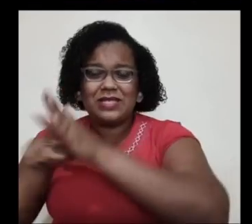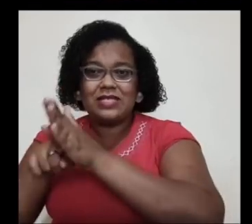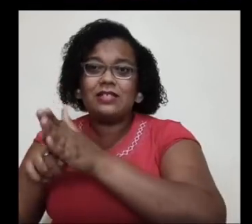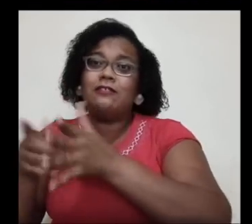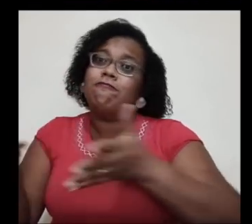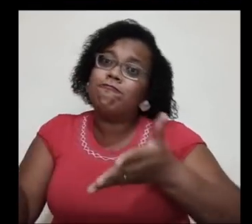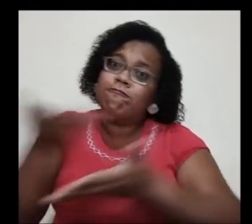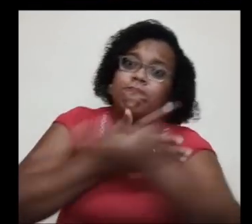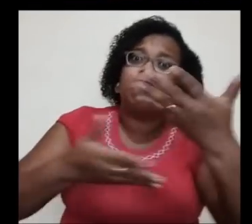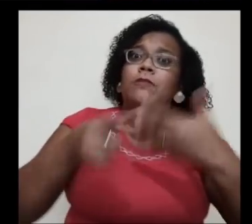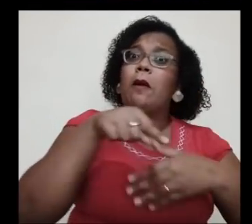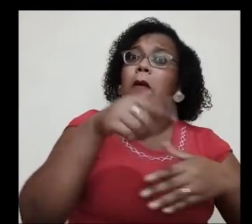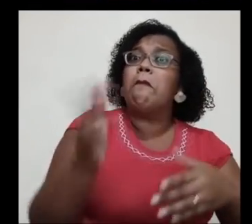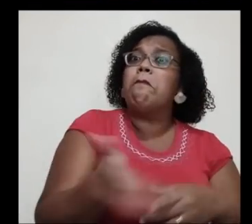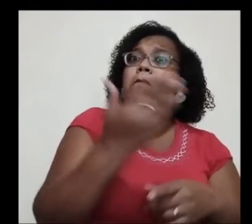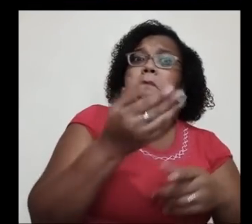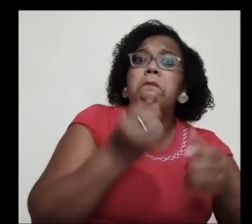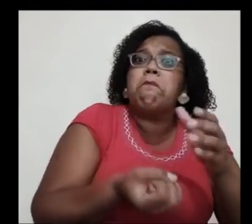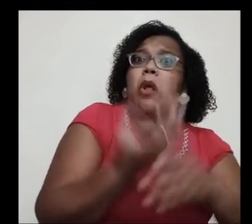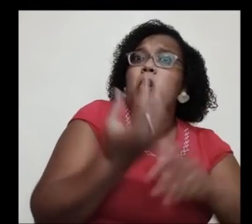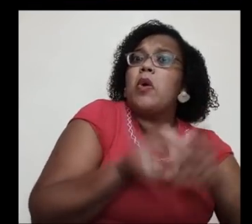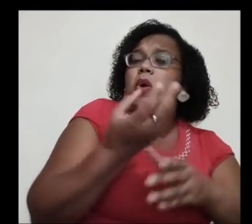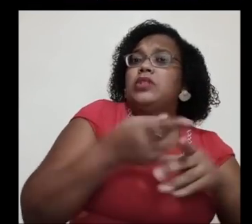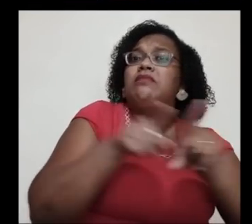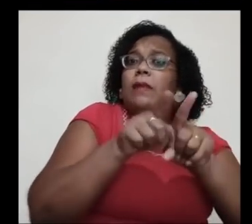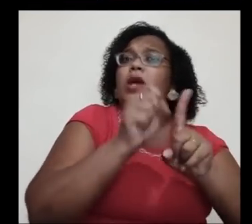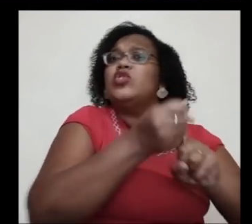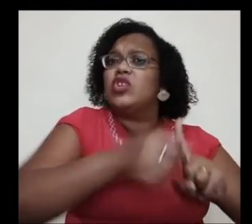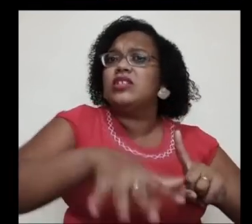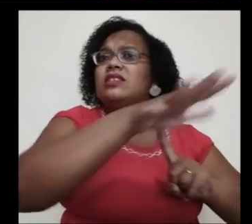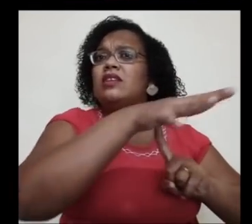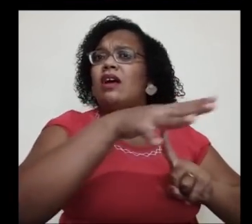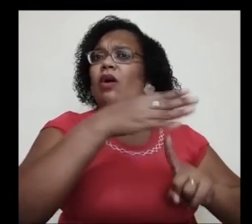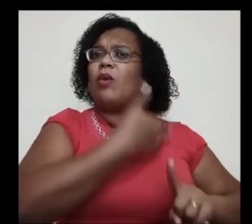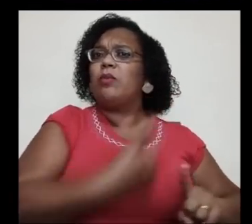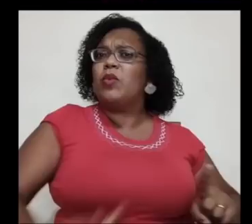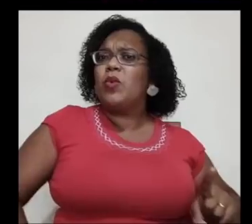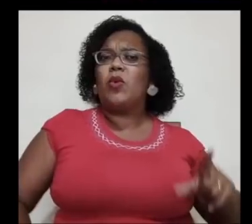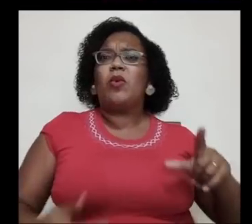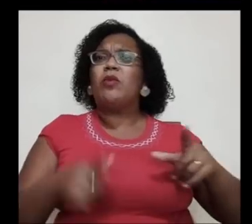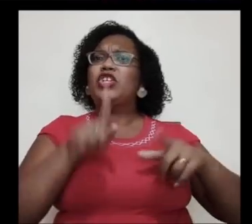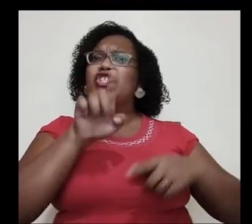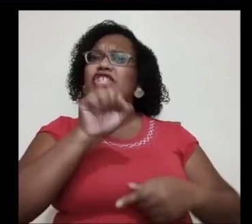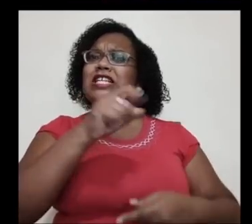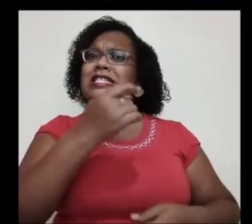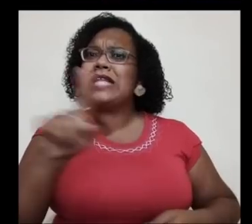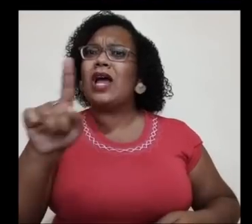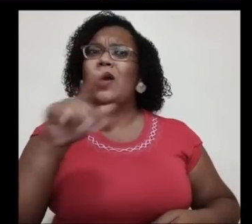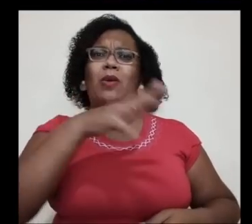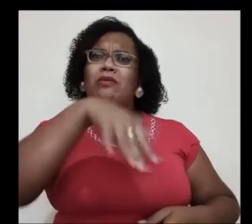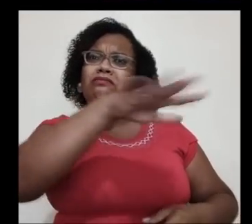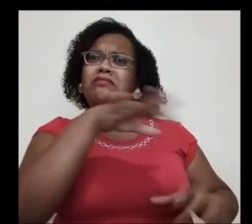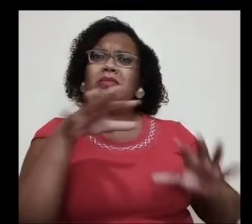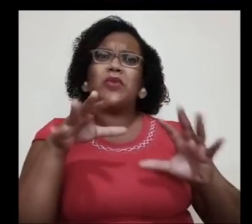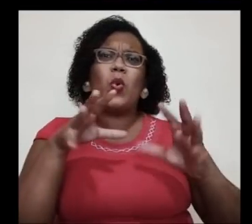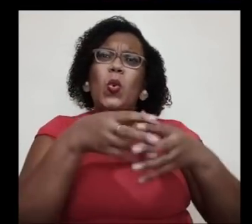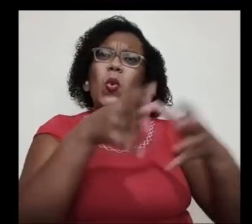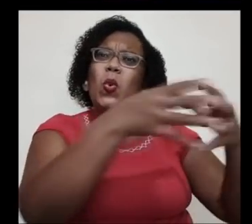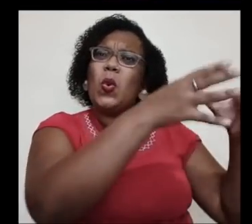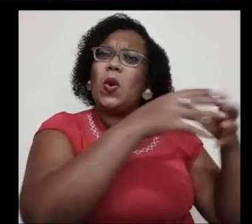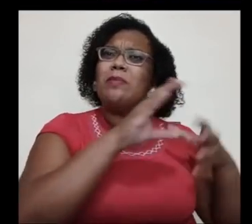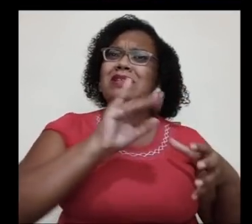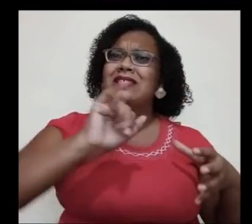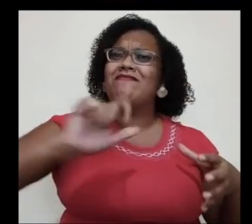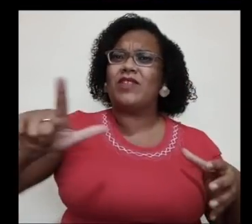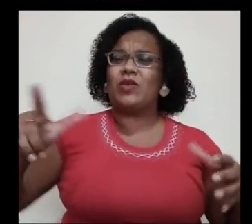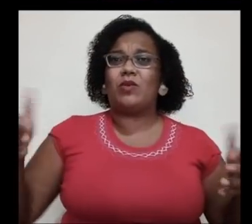gestão pública, com as organizações da sociedade civil. Então, estabelecemos durou cerca de 10 anos esse